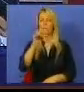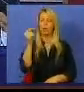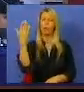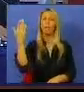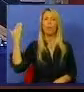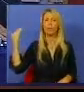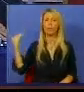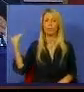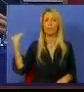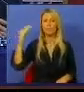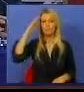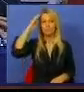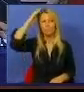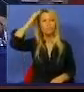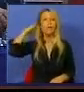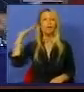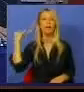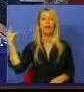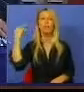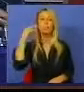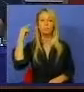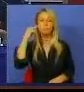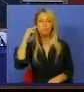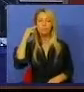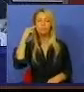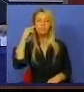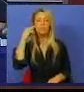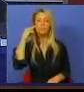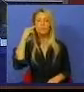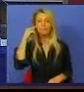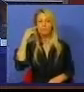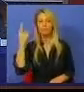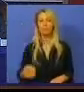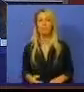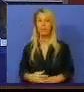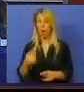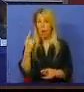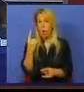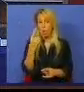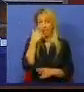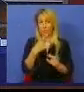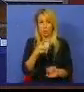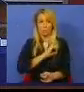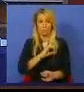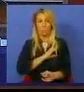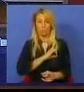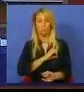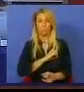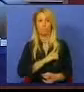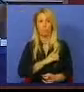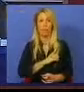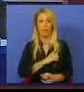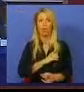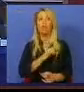tempo tivemos notícia de que um particular teria